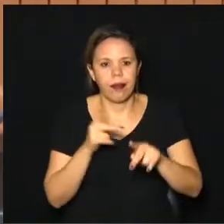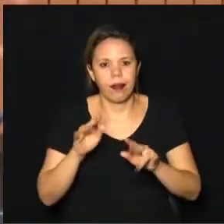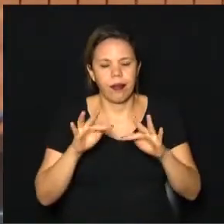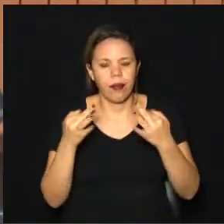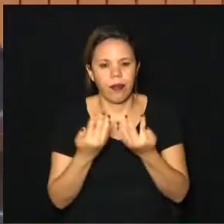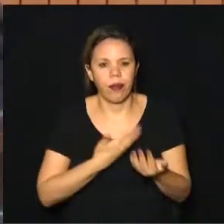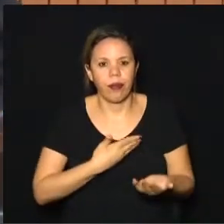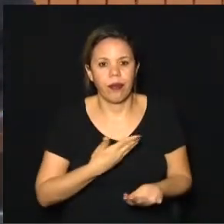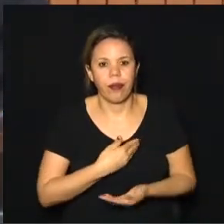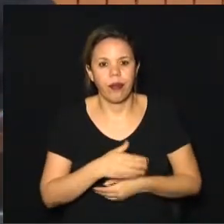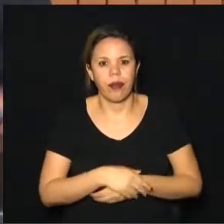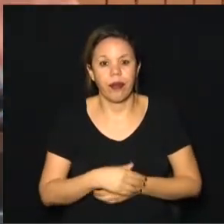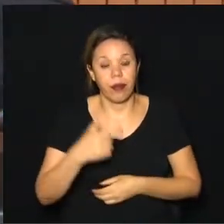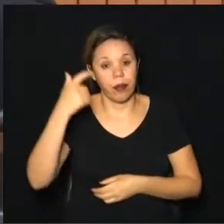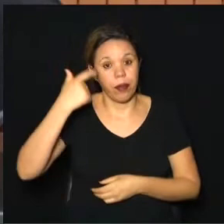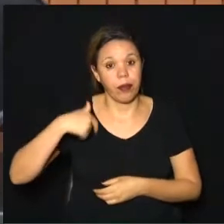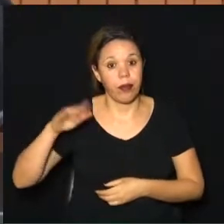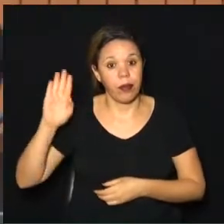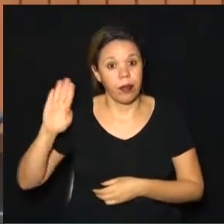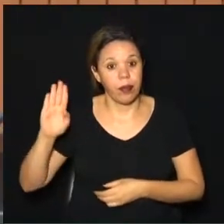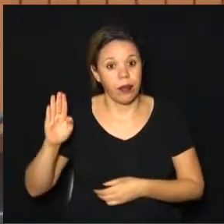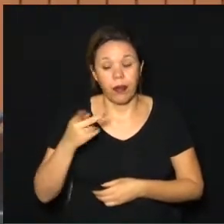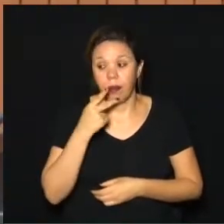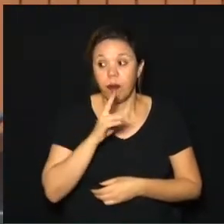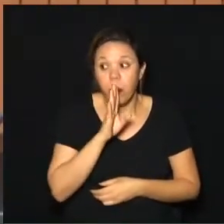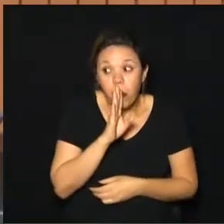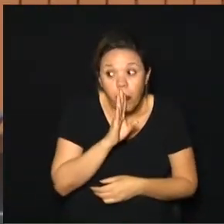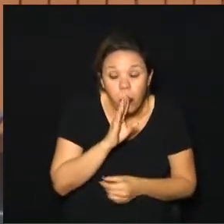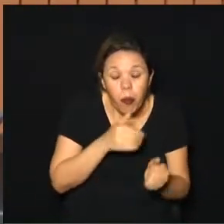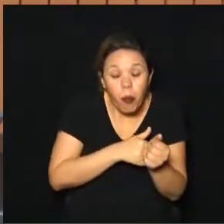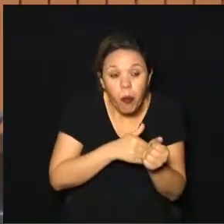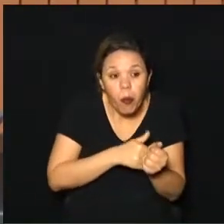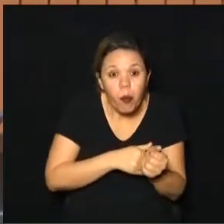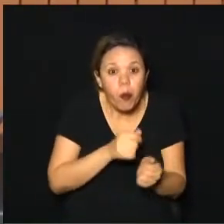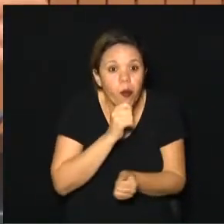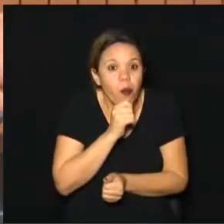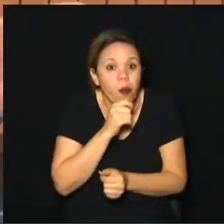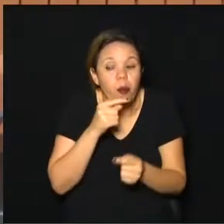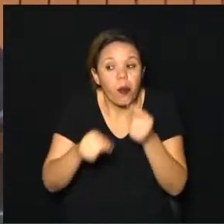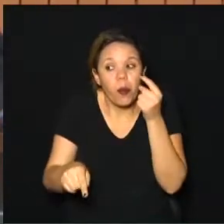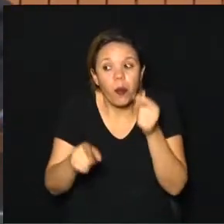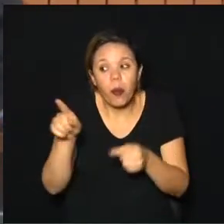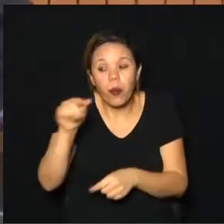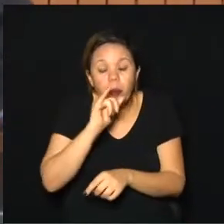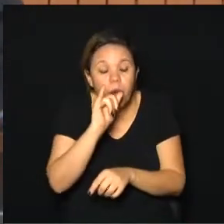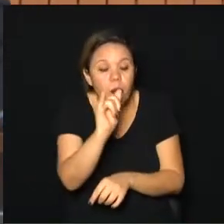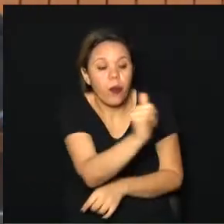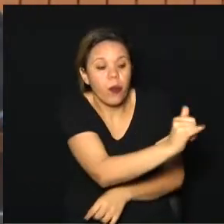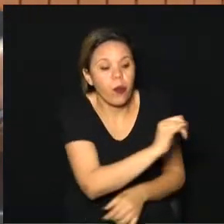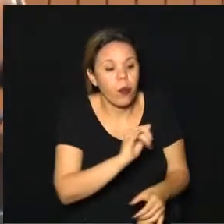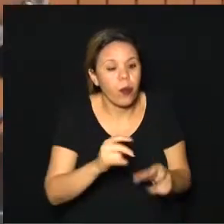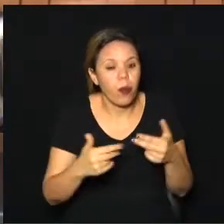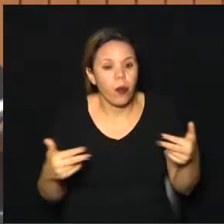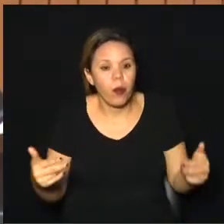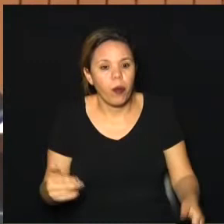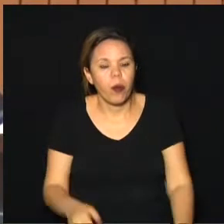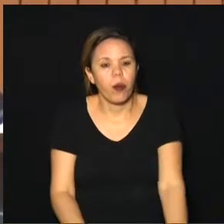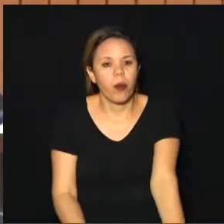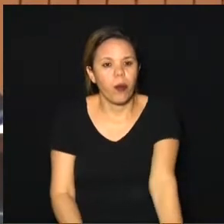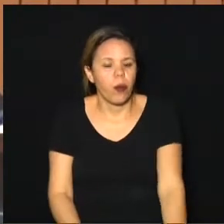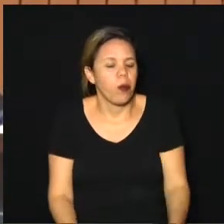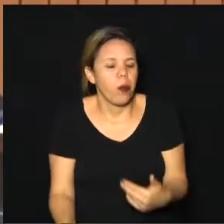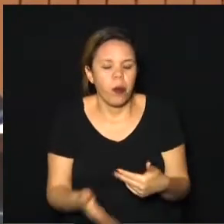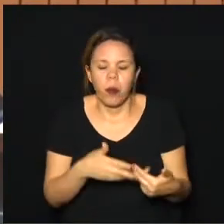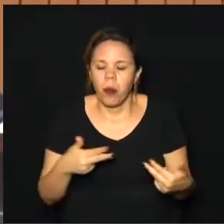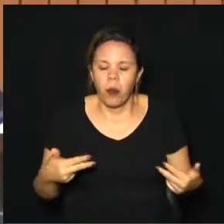para os amigos, eu sou candidato, mas não fala para ninguém não, é segredo. Era proibido você fazer praticamente qualquer